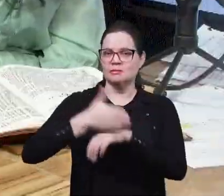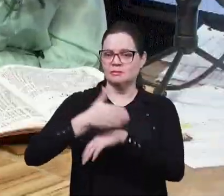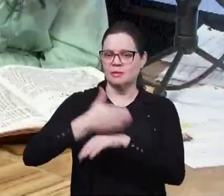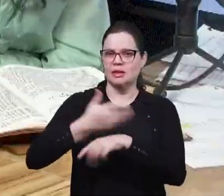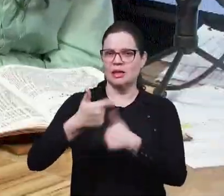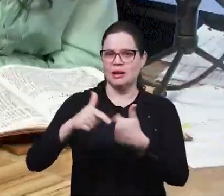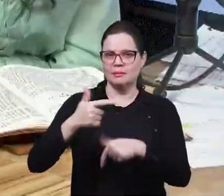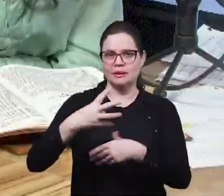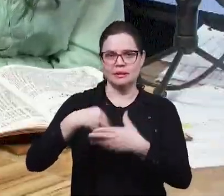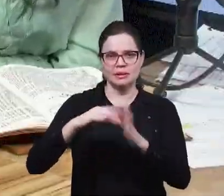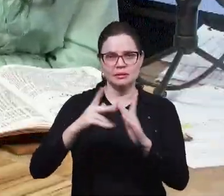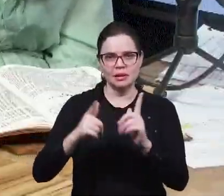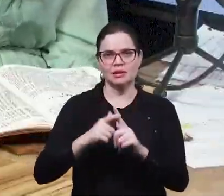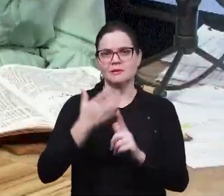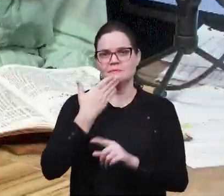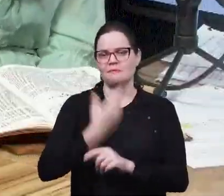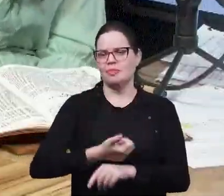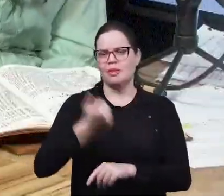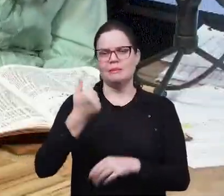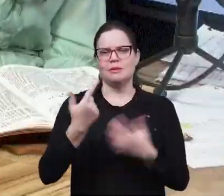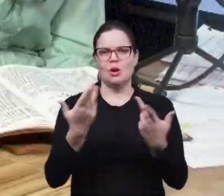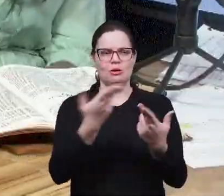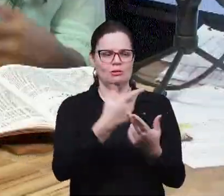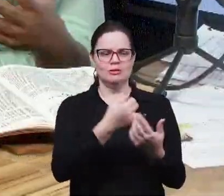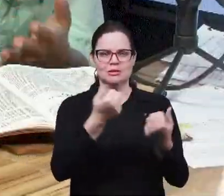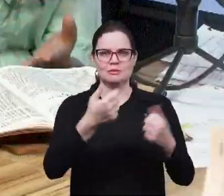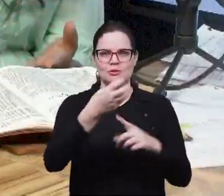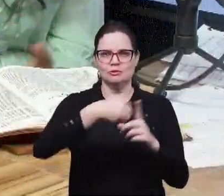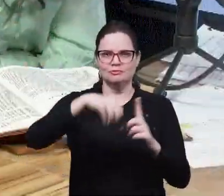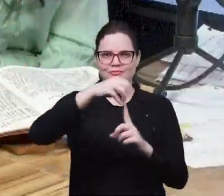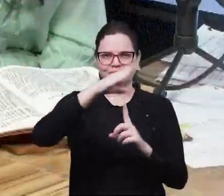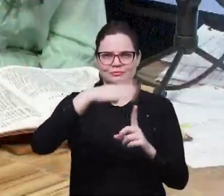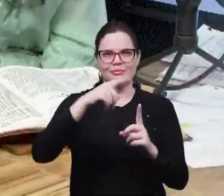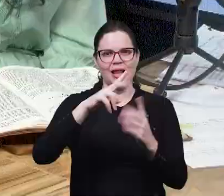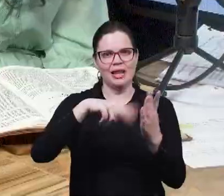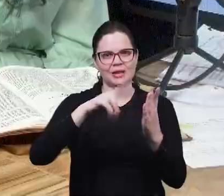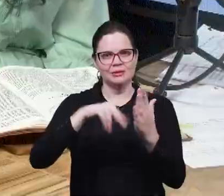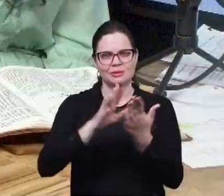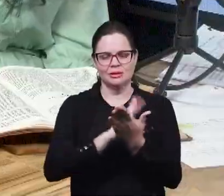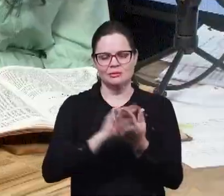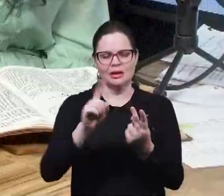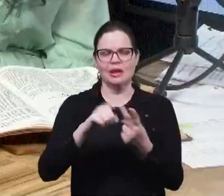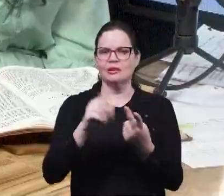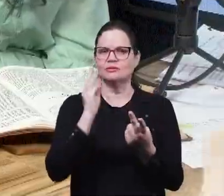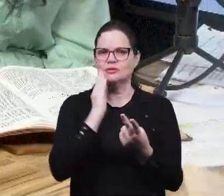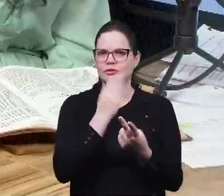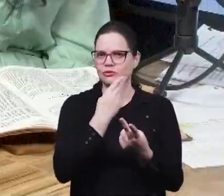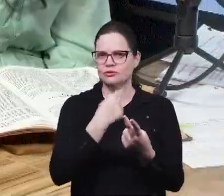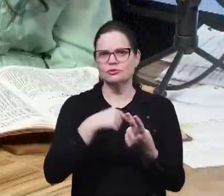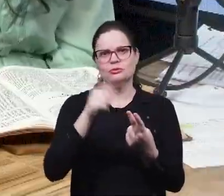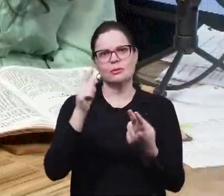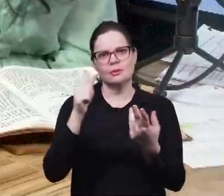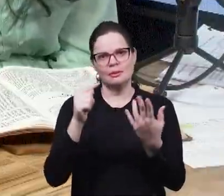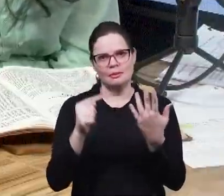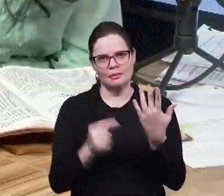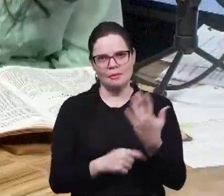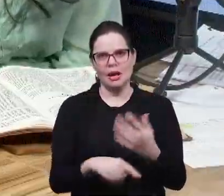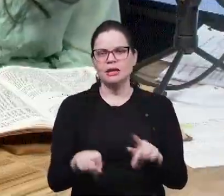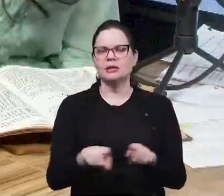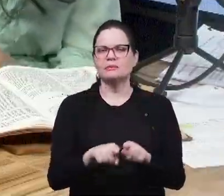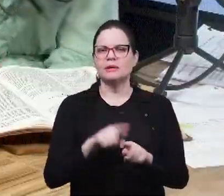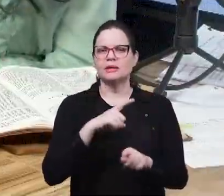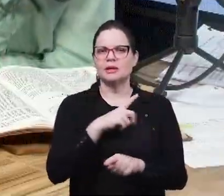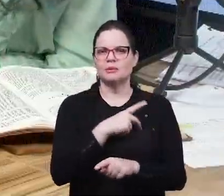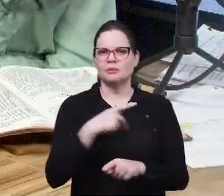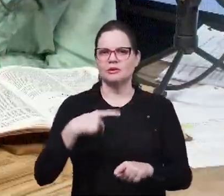é a melhor coisa que nós fazemos, né? Usar os meios de graça, a leitura da palavra, né? Tem até um pastor que fala